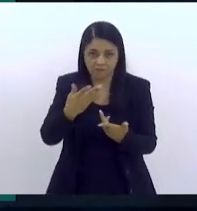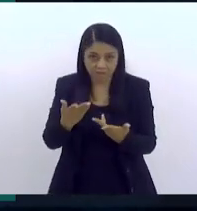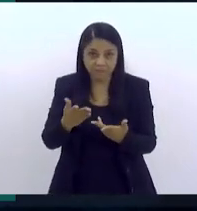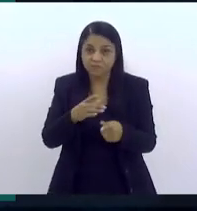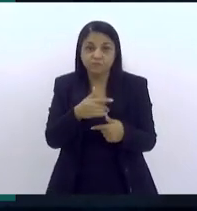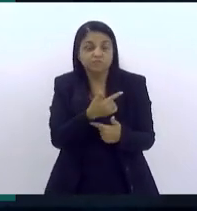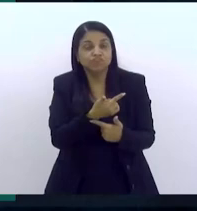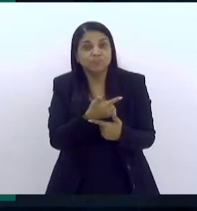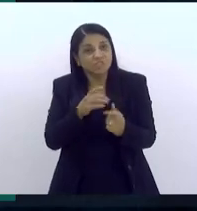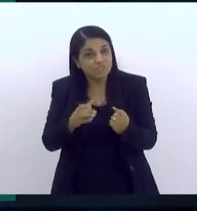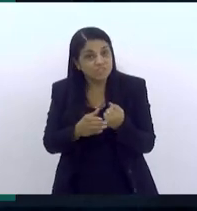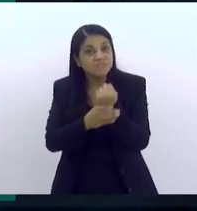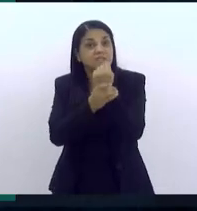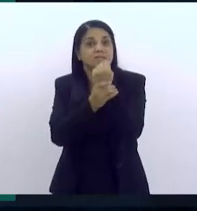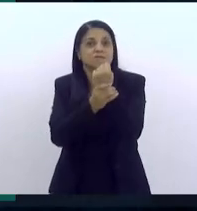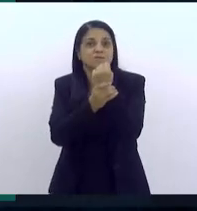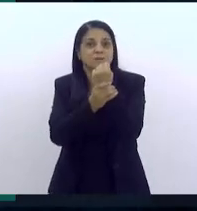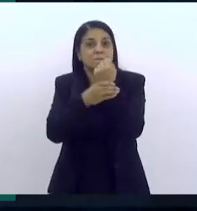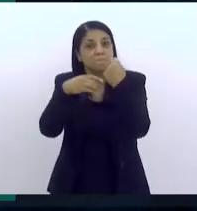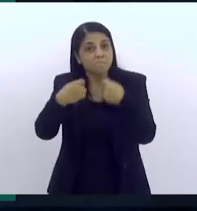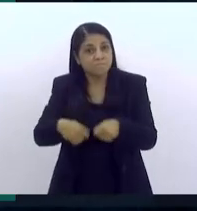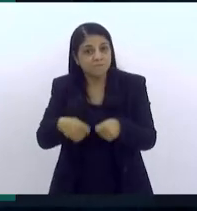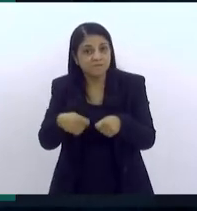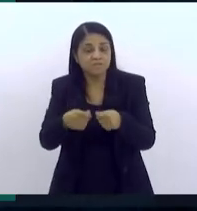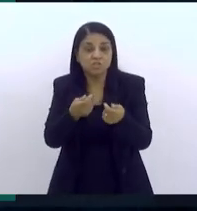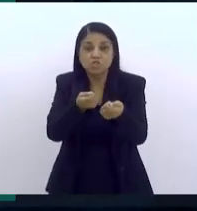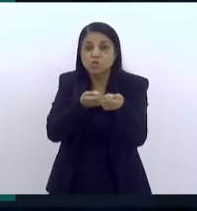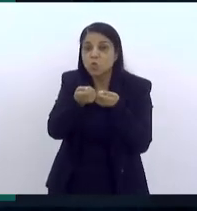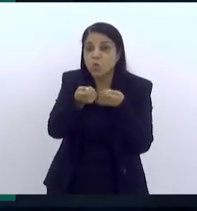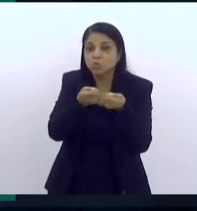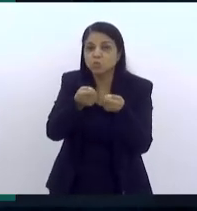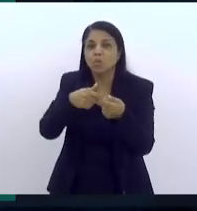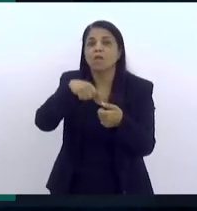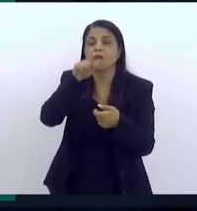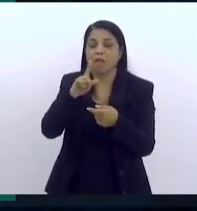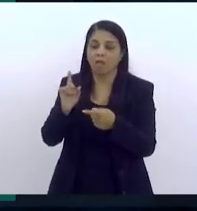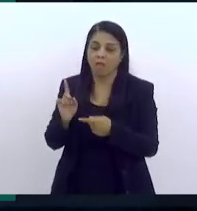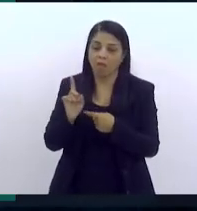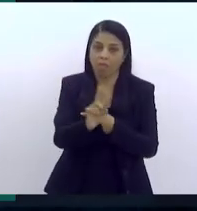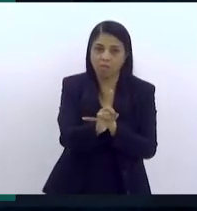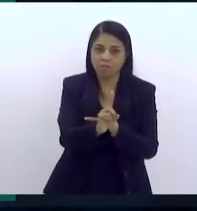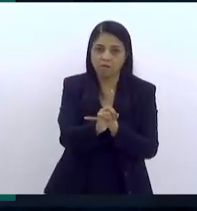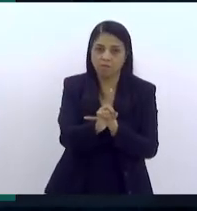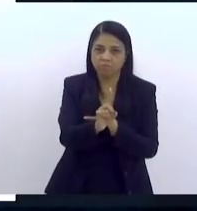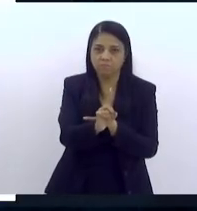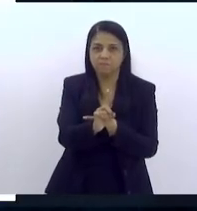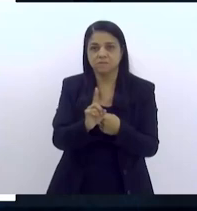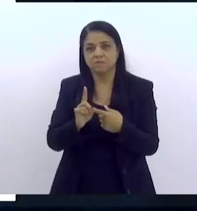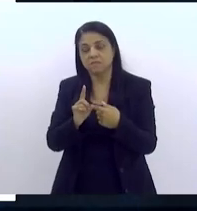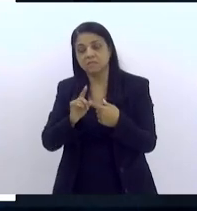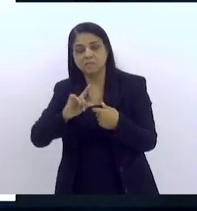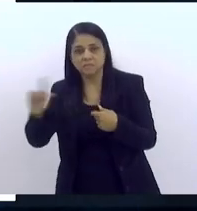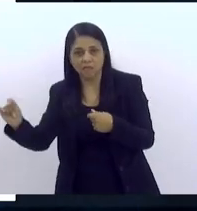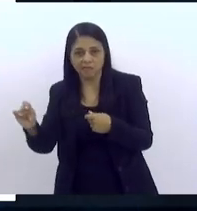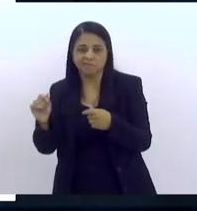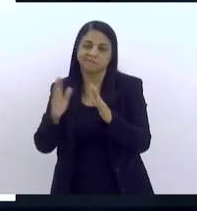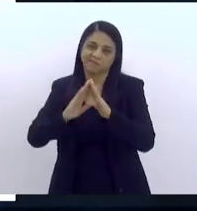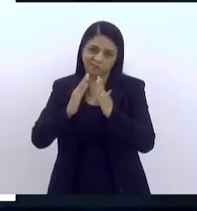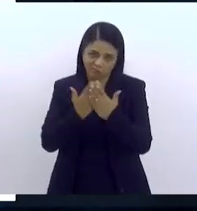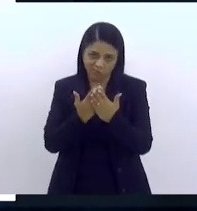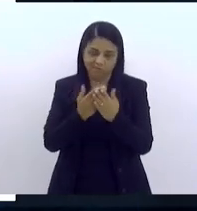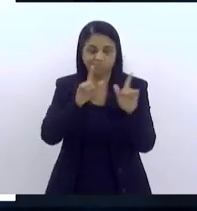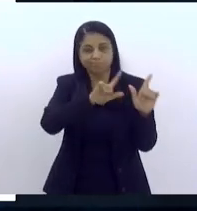outra forma de controle de quem entra e de quem sai da escola pode passar por favor